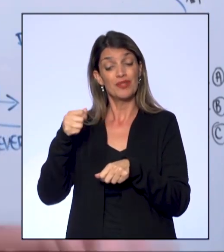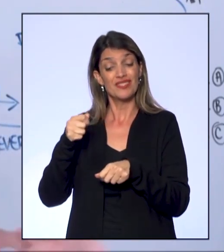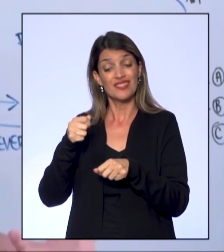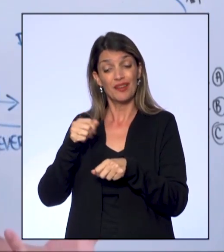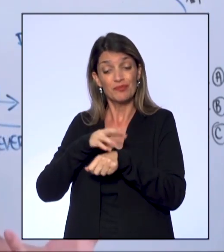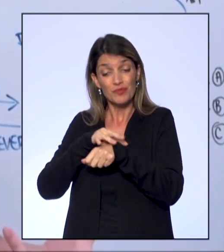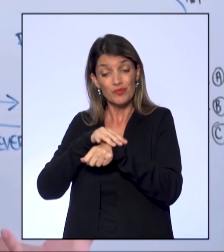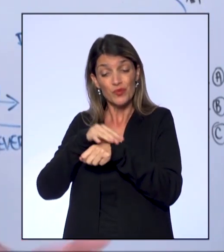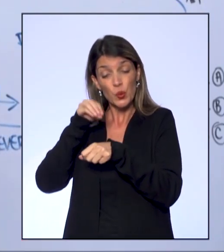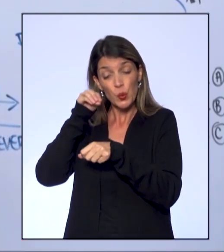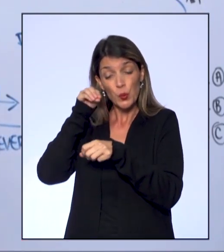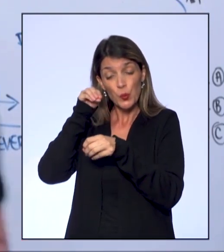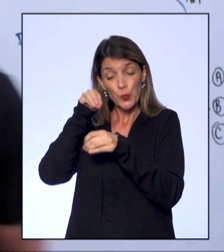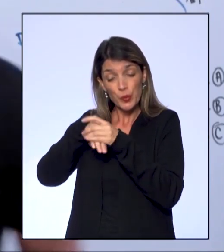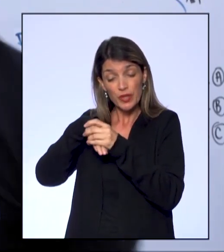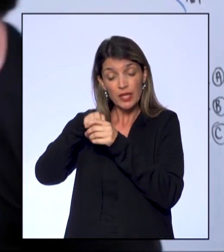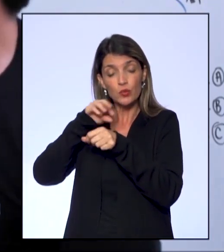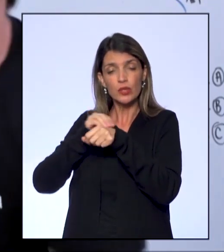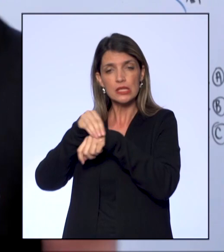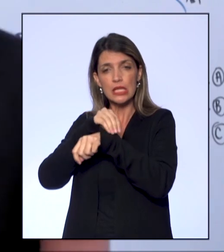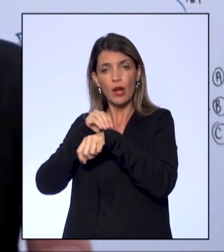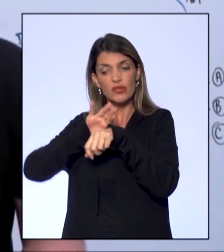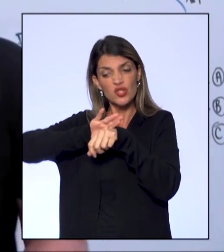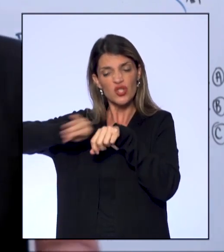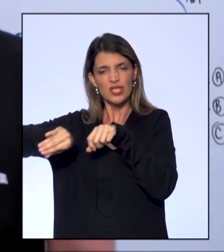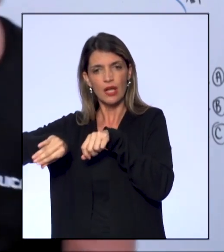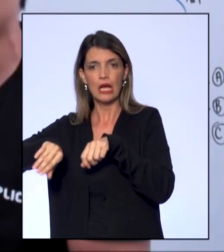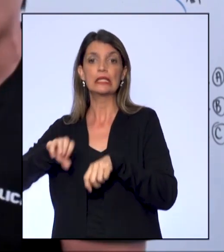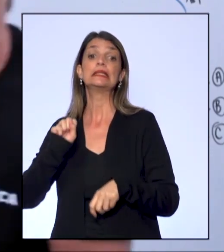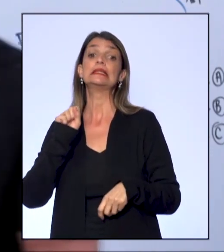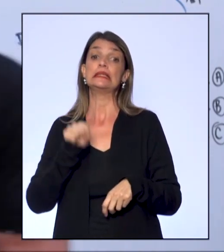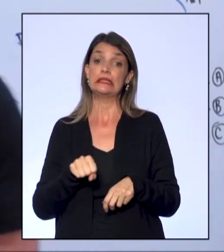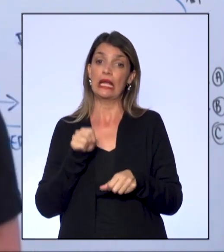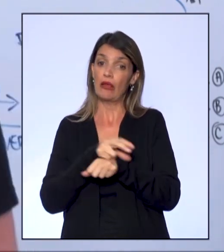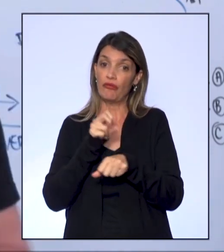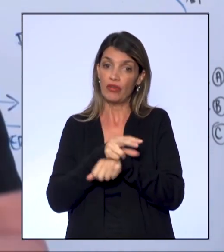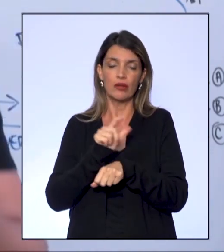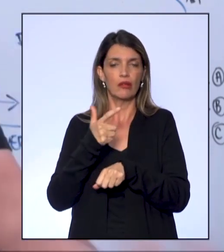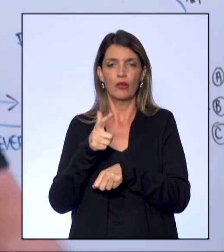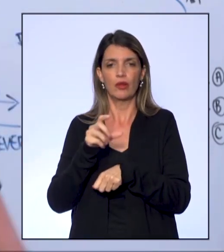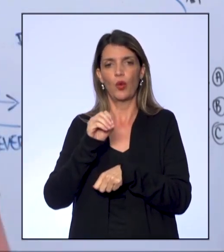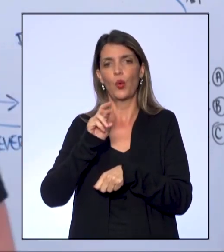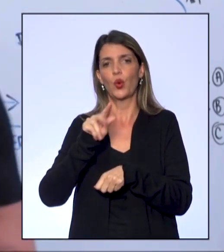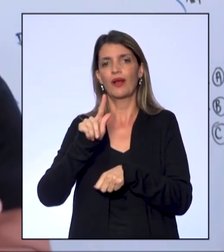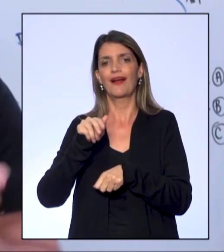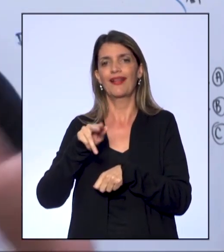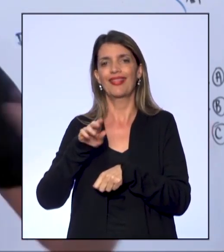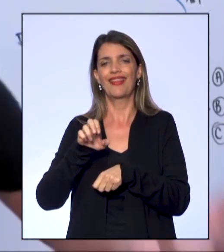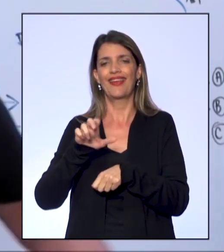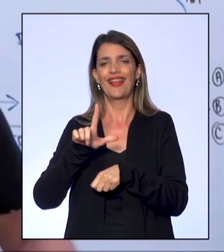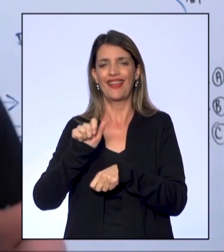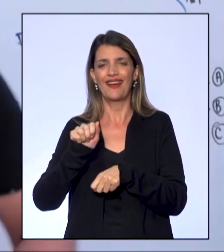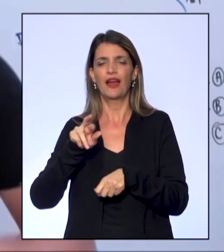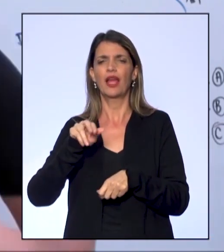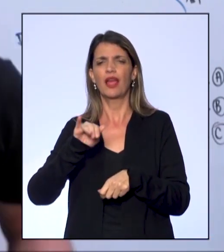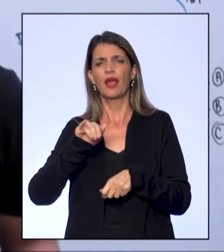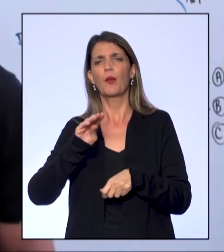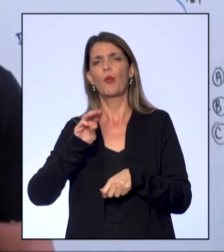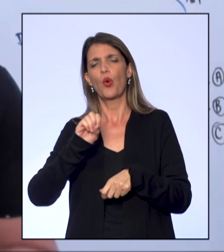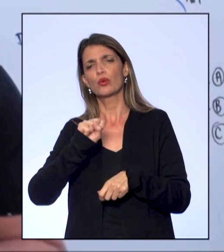para poder tirar tudo da célula? Sim. Então não vai me marcar em prova que vírus tem organelas, você já estudou aí